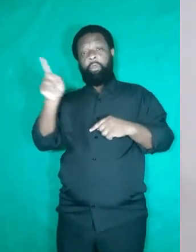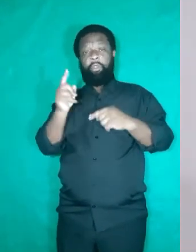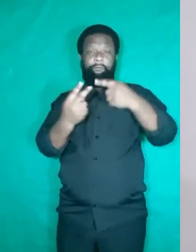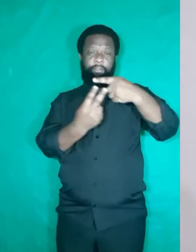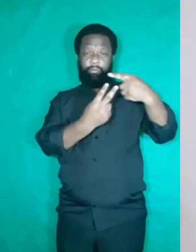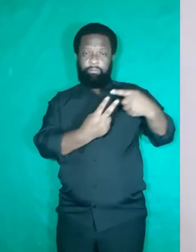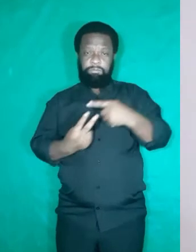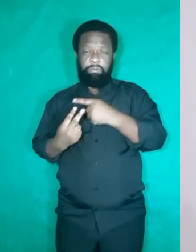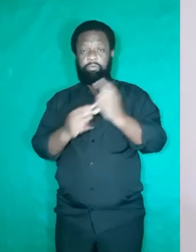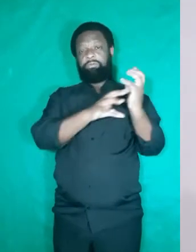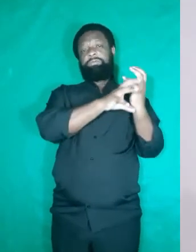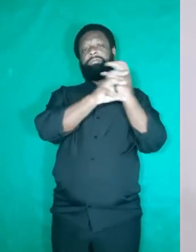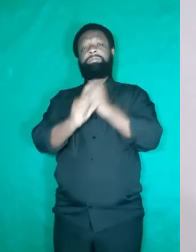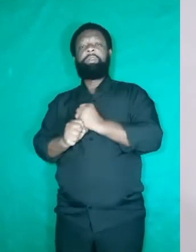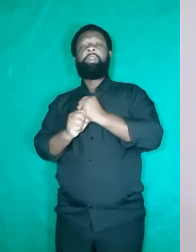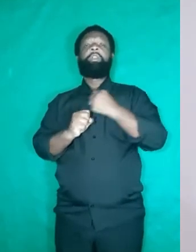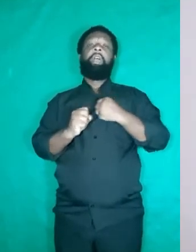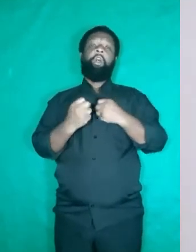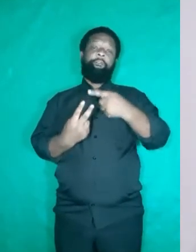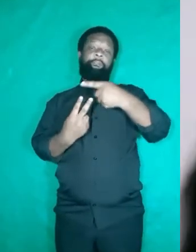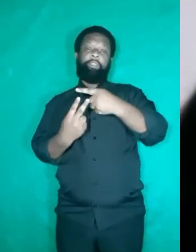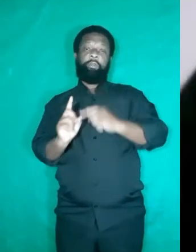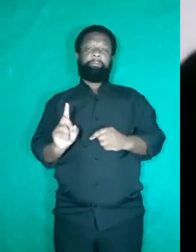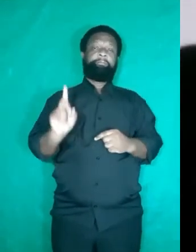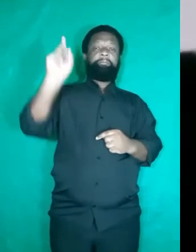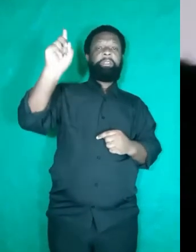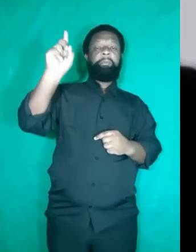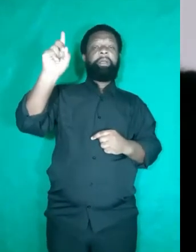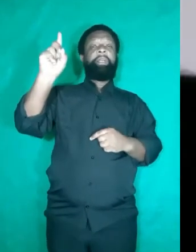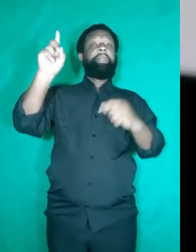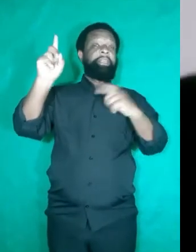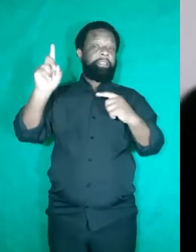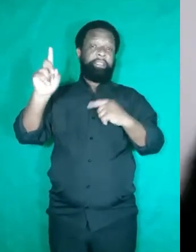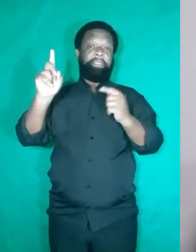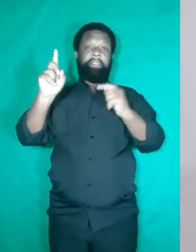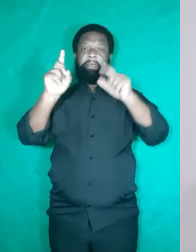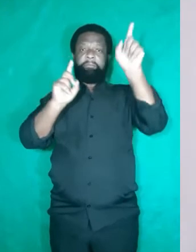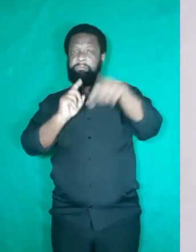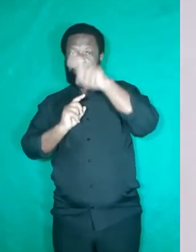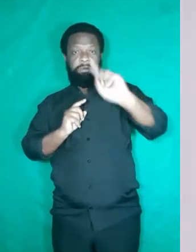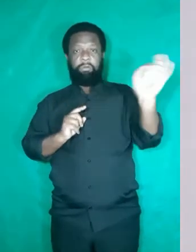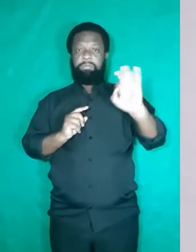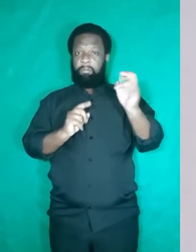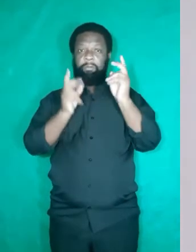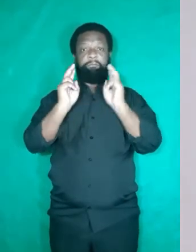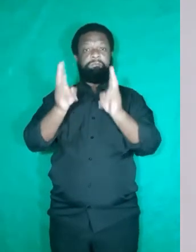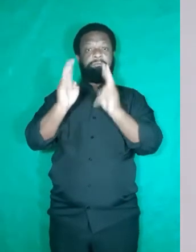vetor resultante para cima que não se anula com nenhum outro vetor. Dessa forma, essa molécula